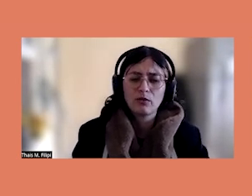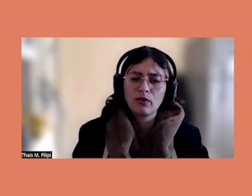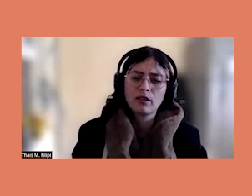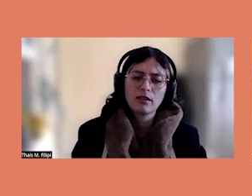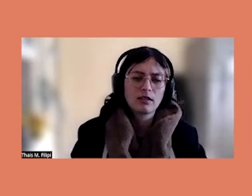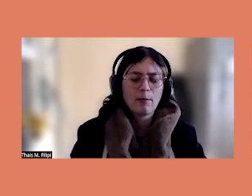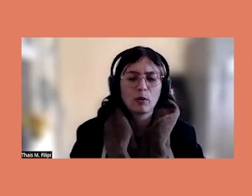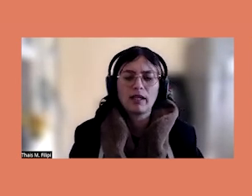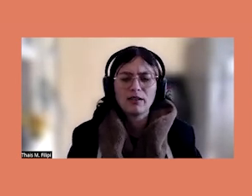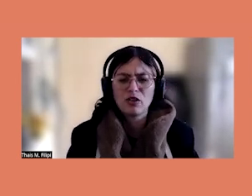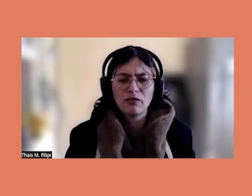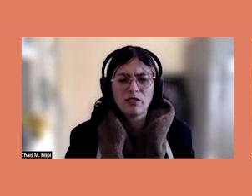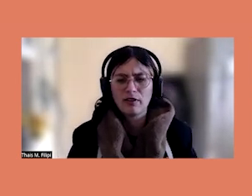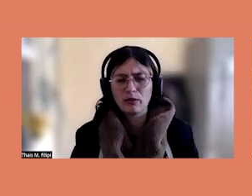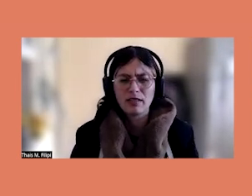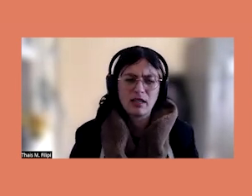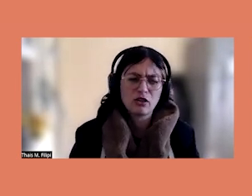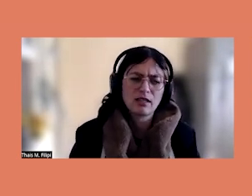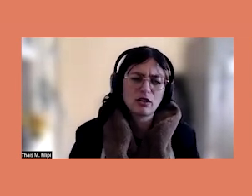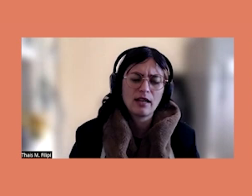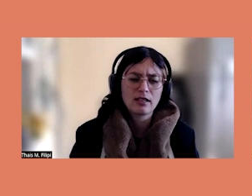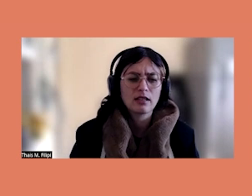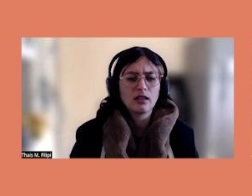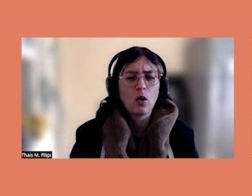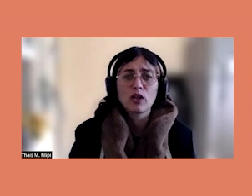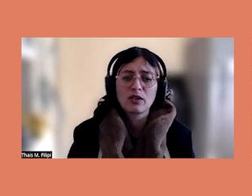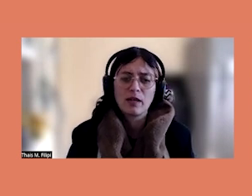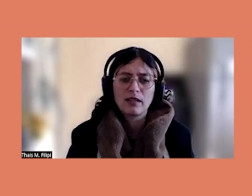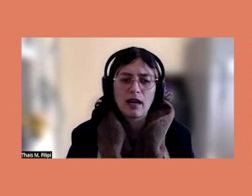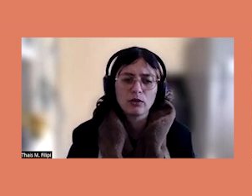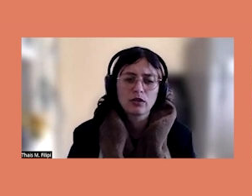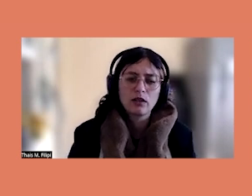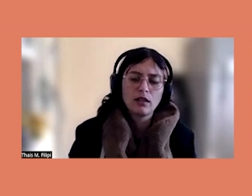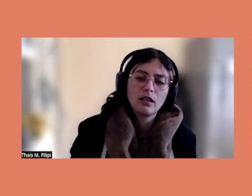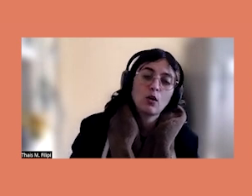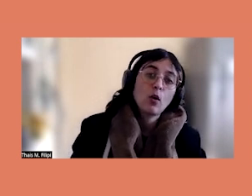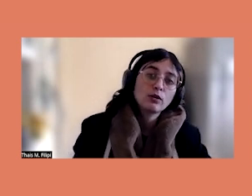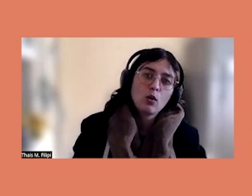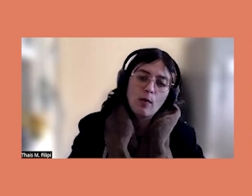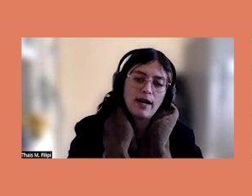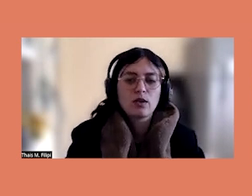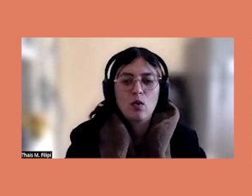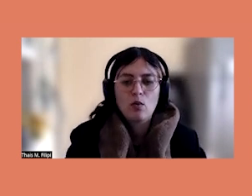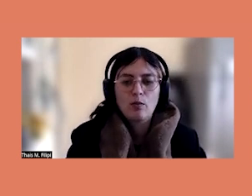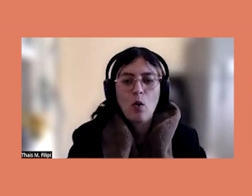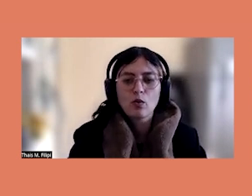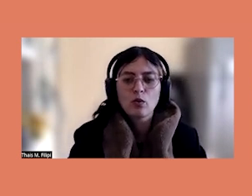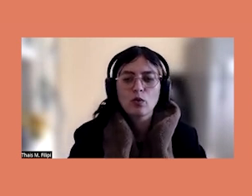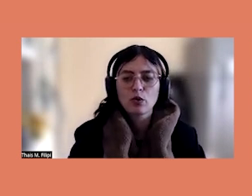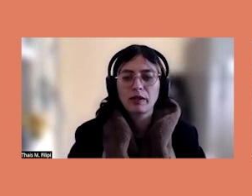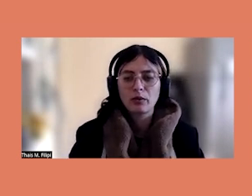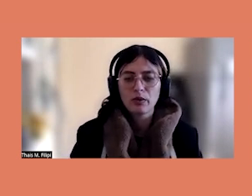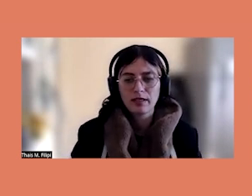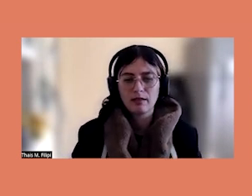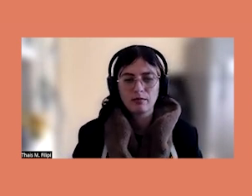são desenvolvidas. A propriedade de verificado existente nas entidades, objetos apresentados quando comparados com